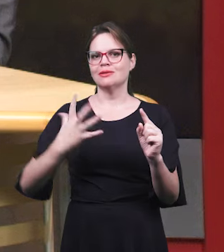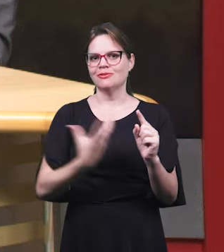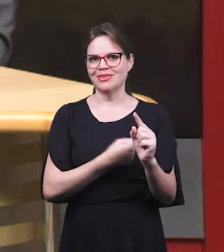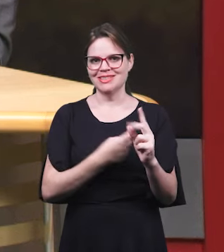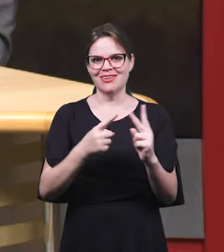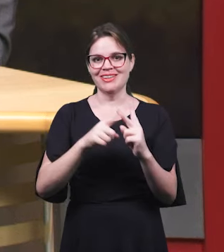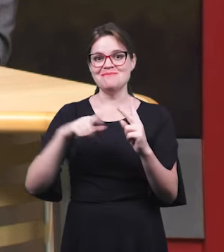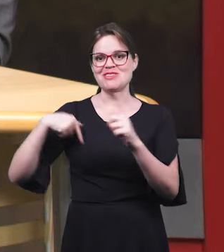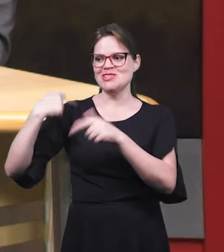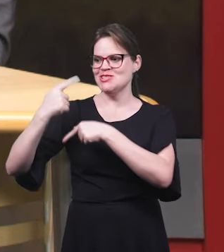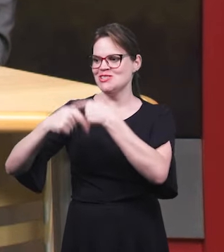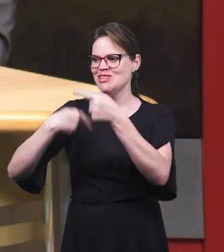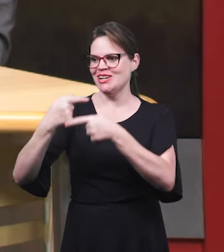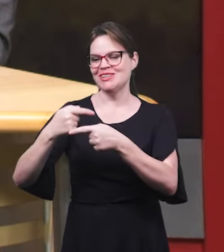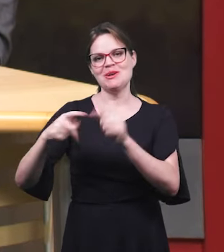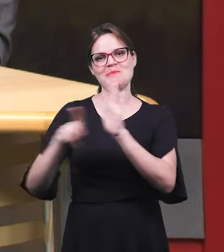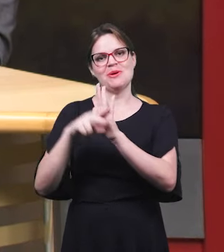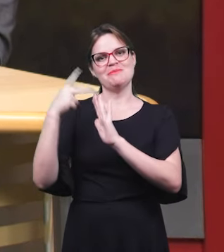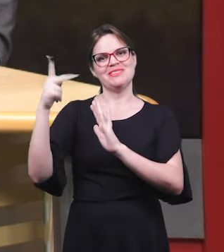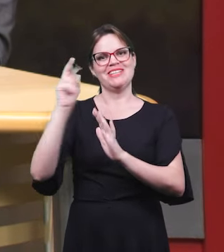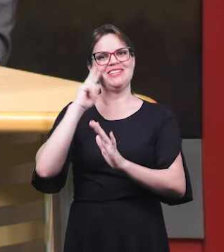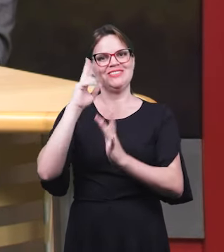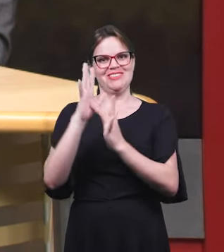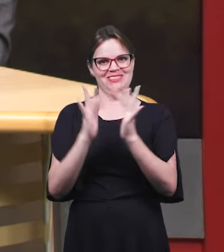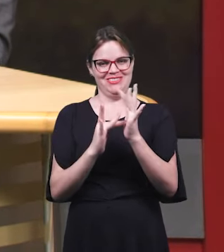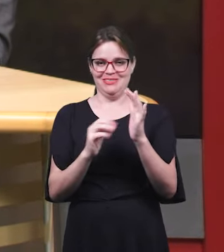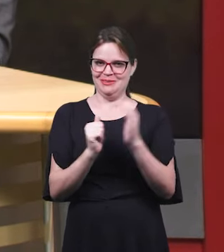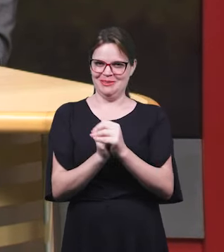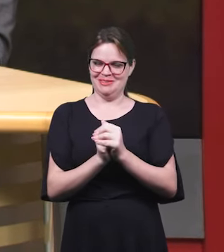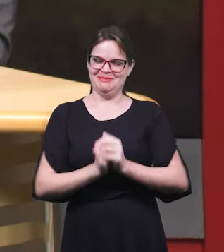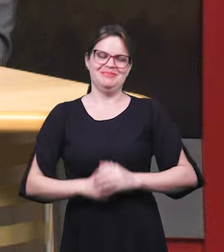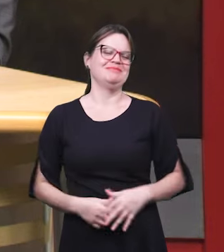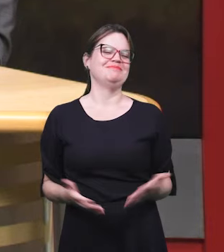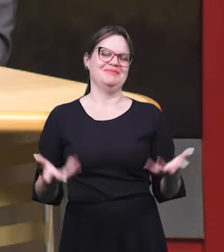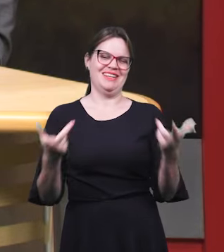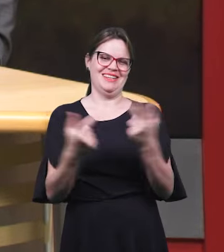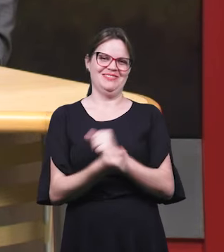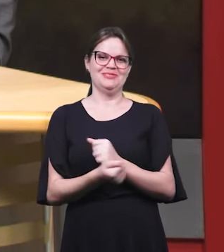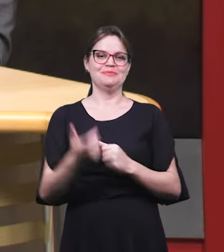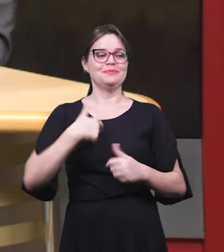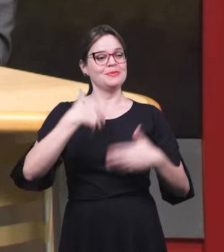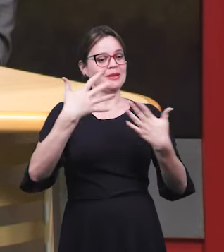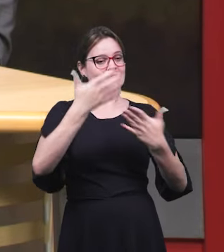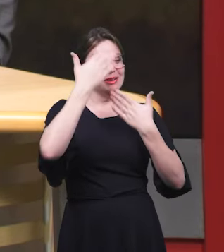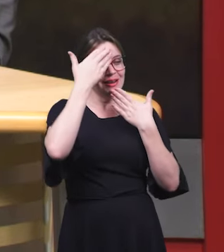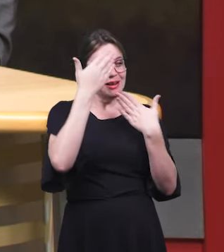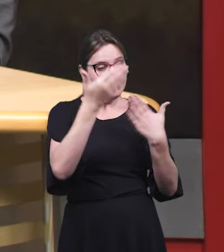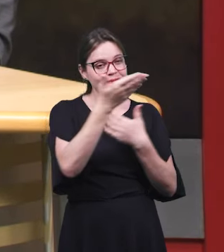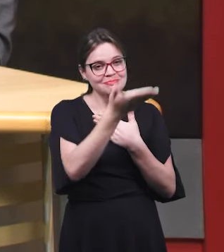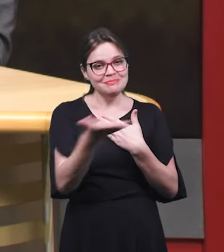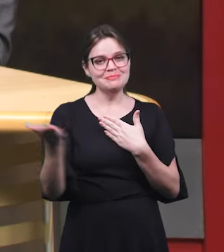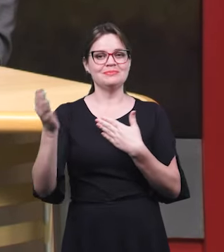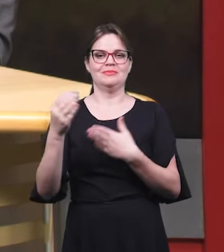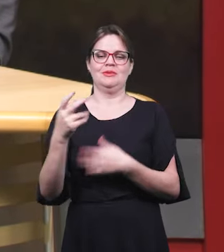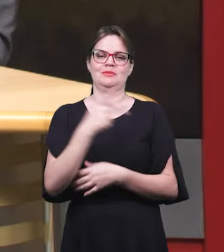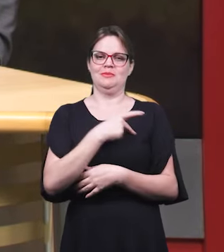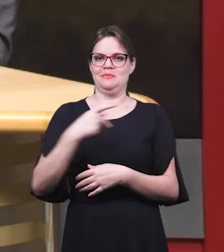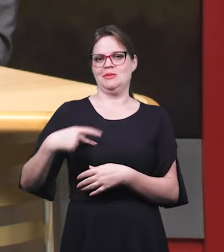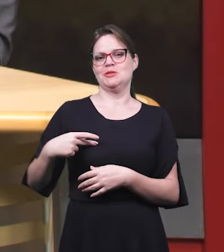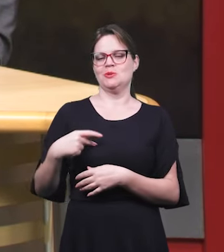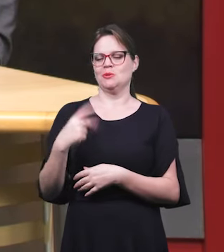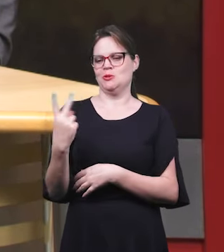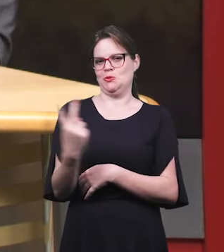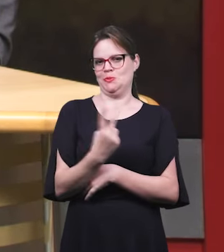Exatamente. Que coisa notável, né? Maravilhoso. Notável. Nós já encerramos o tempo aqui, eu quero agradecer aqui o